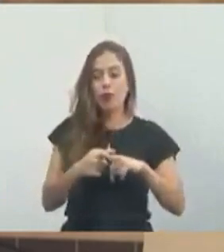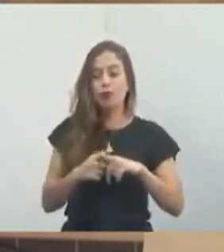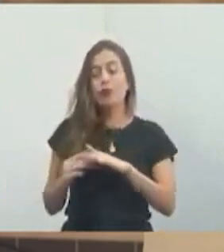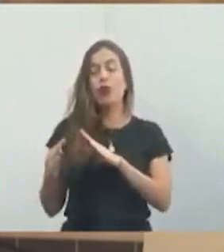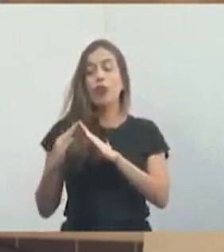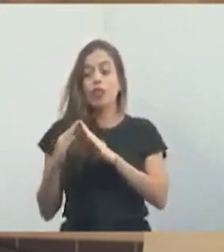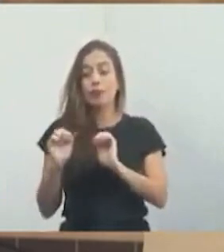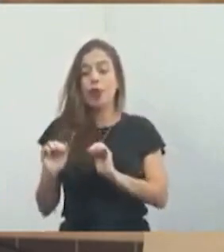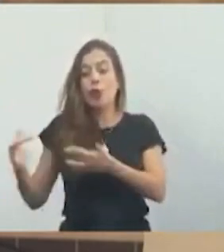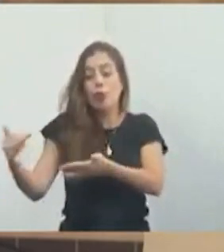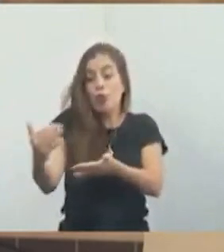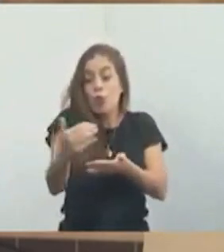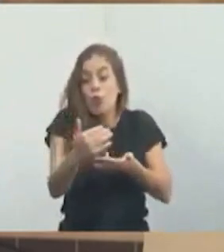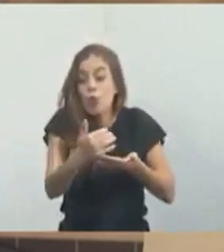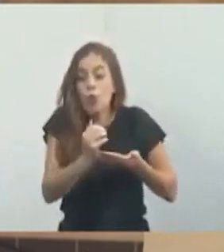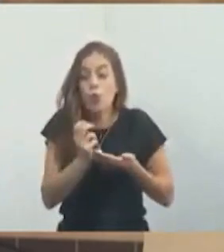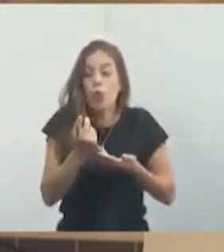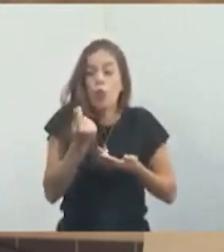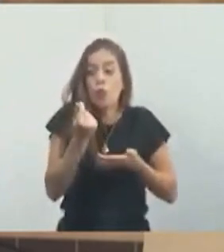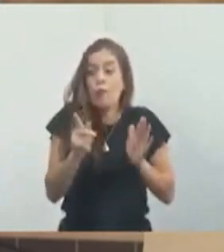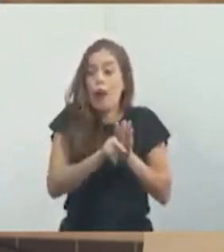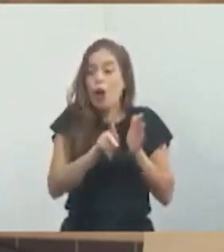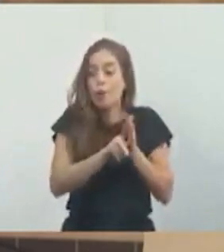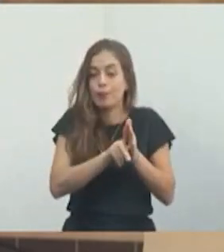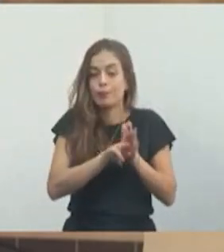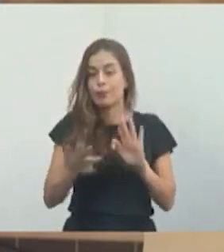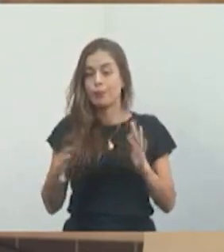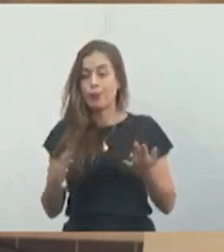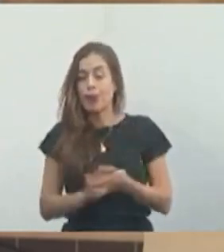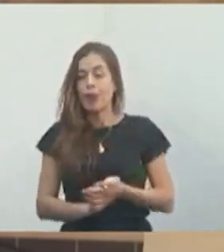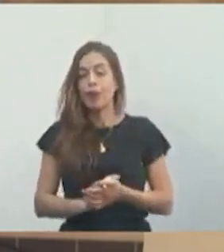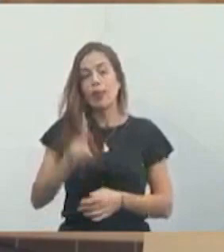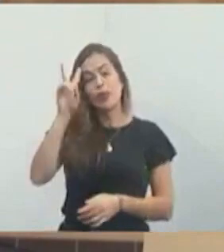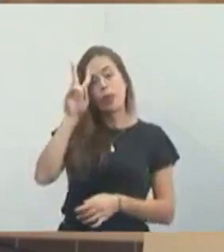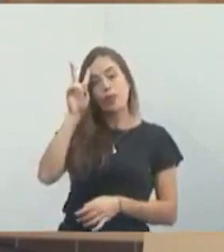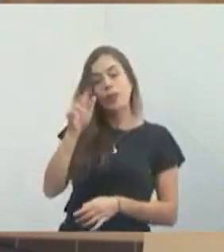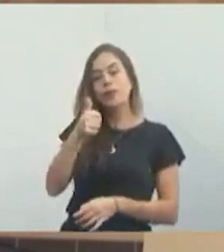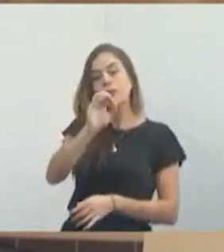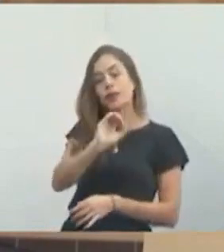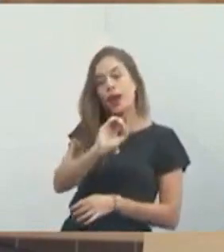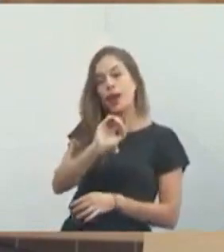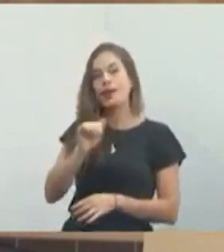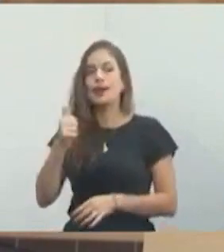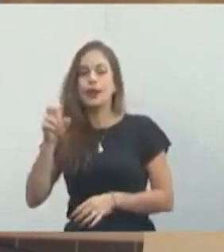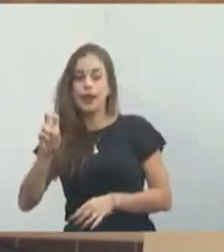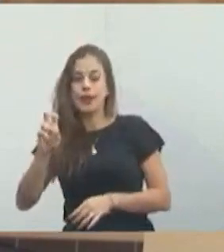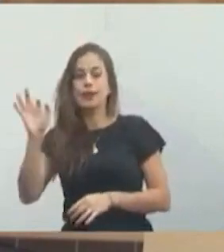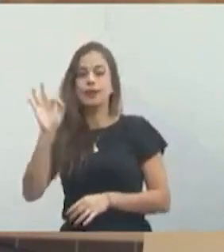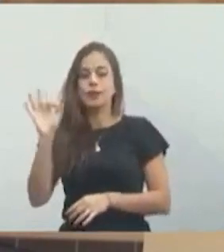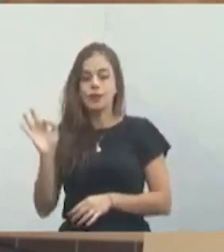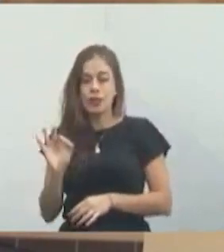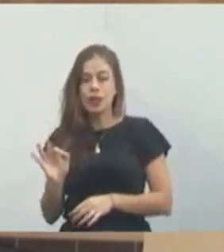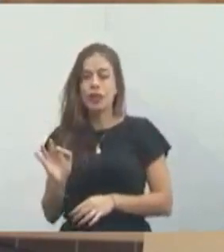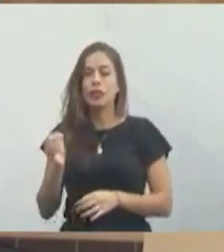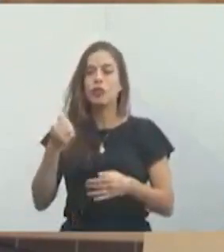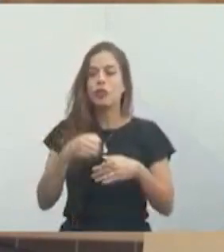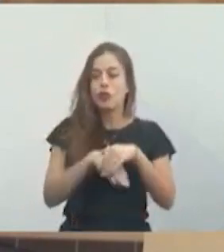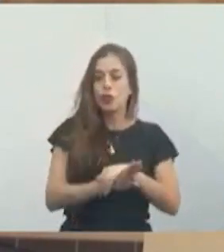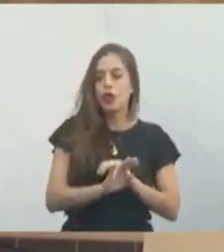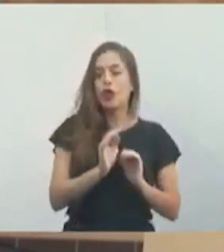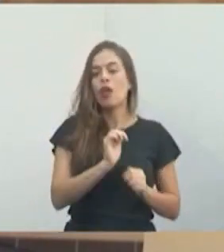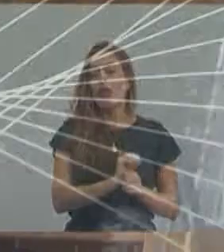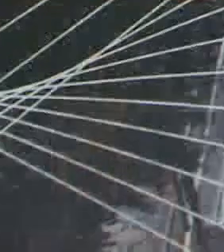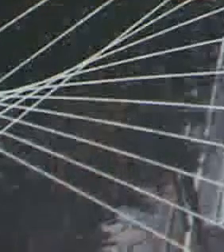os lares vão poder captar os seus próprios recursos. Lembrando que 10 a 15% fica no fundo para as despesas e custear